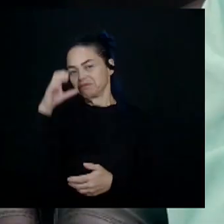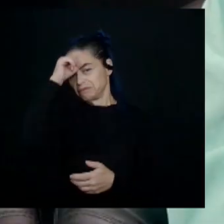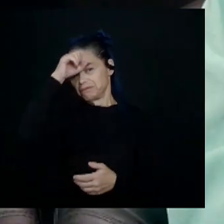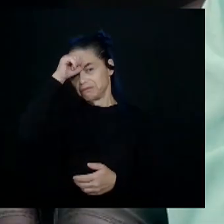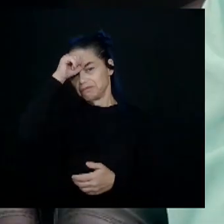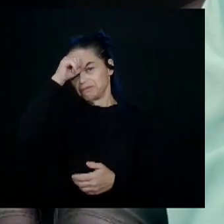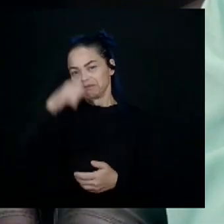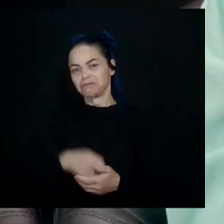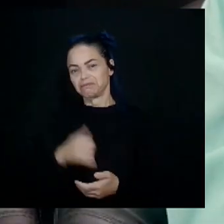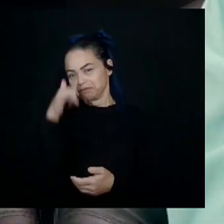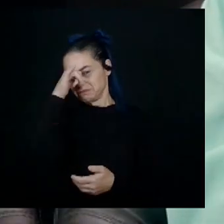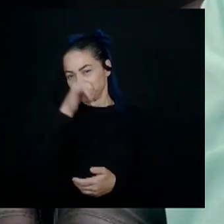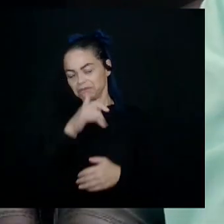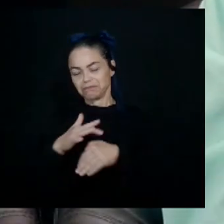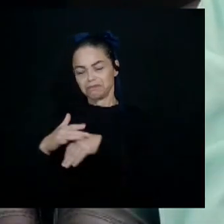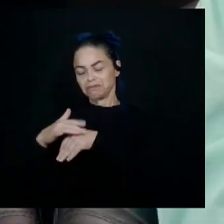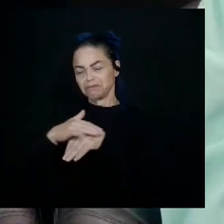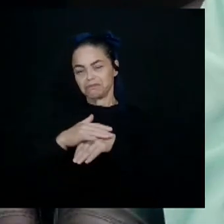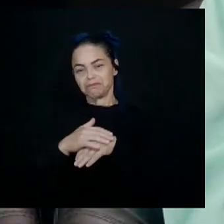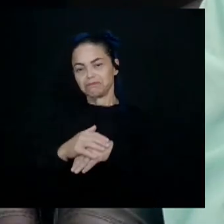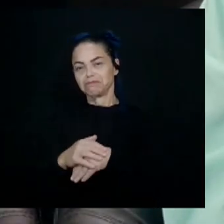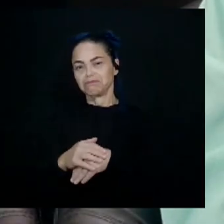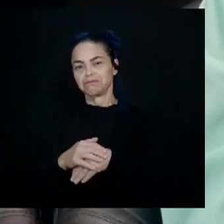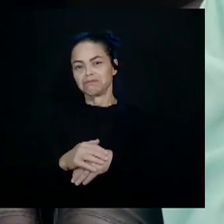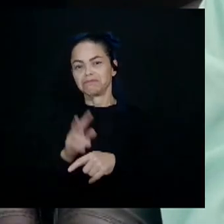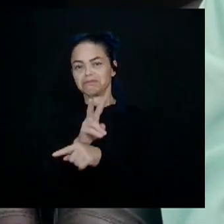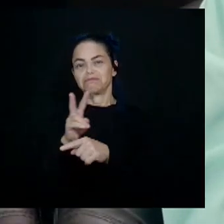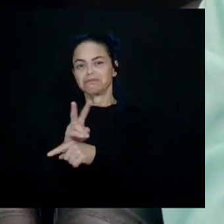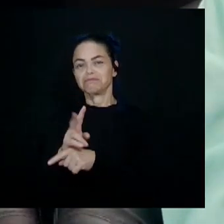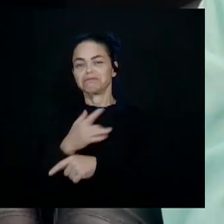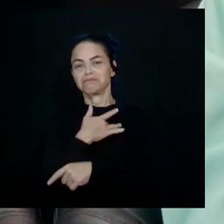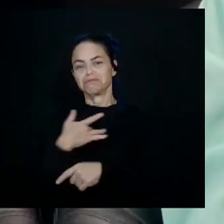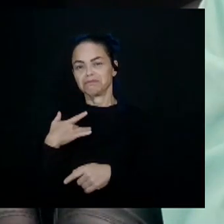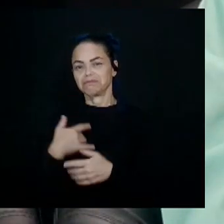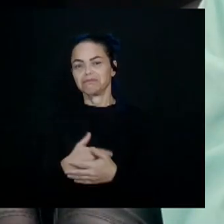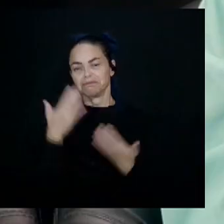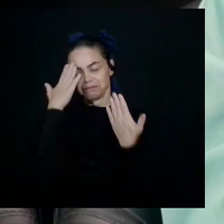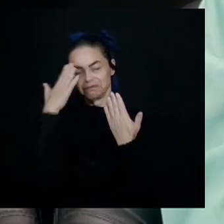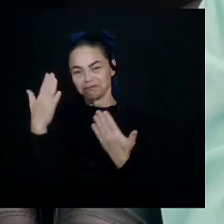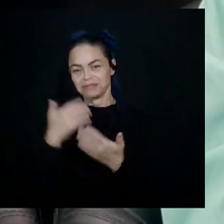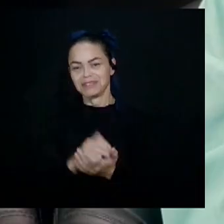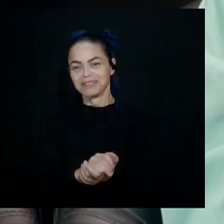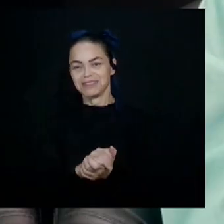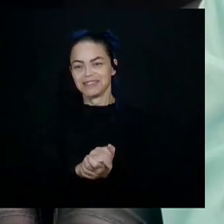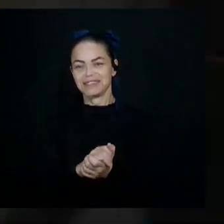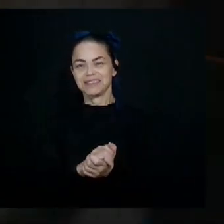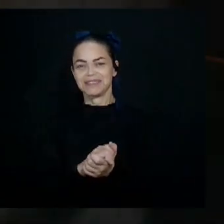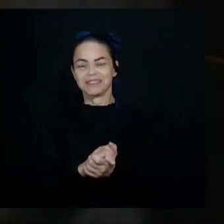prevenir doenças e preservar a nossa saúde. Obrigada, viu?